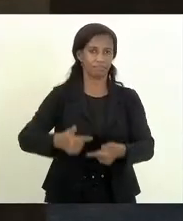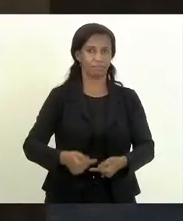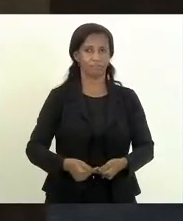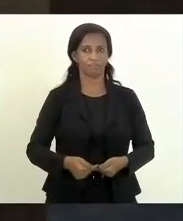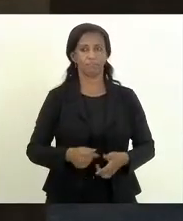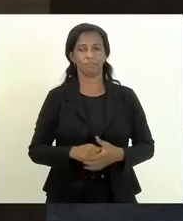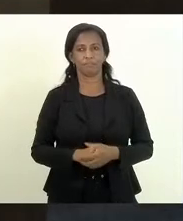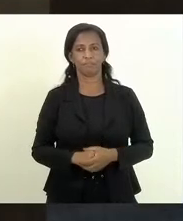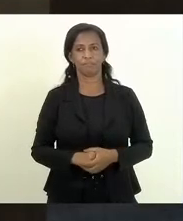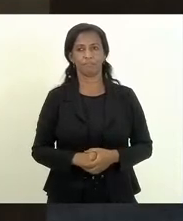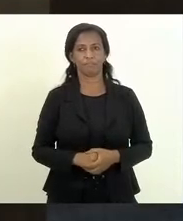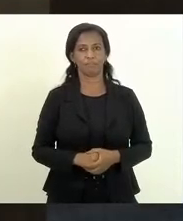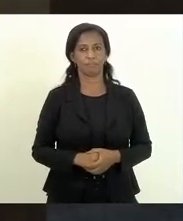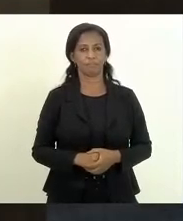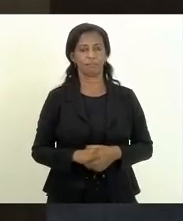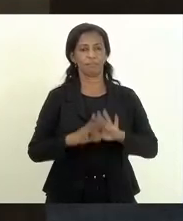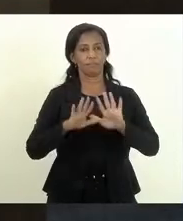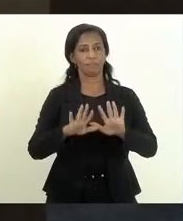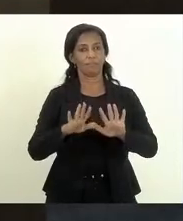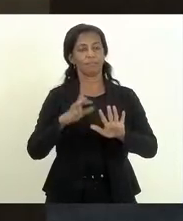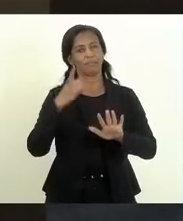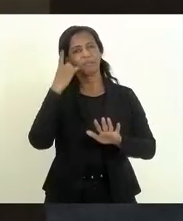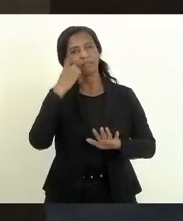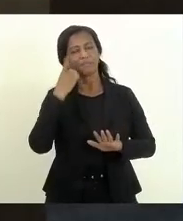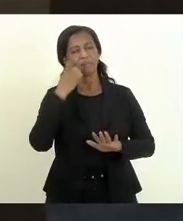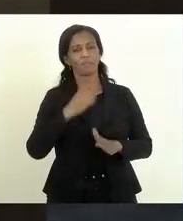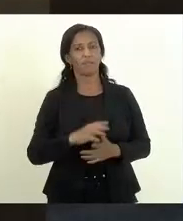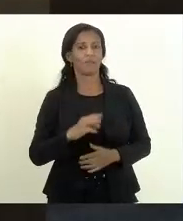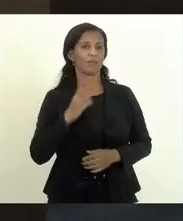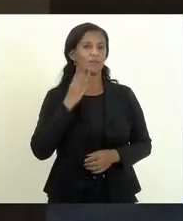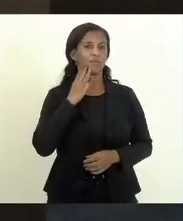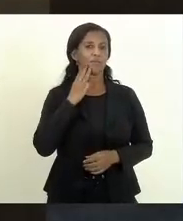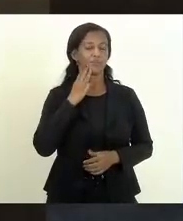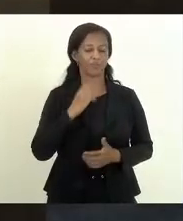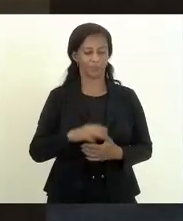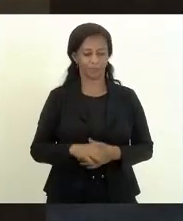ancestralidade. Mas, deputado Valdec,